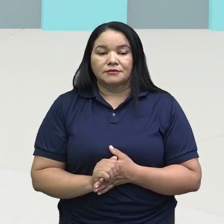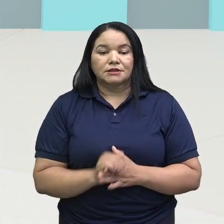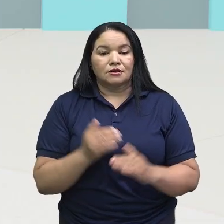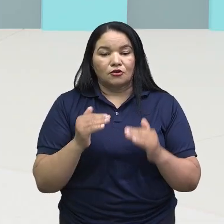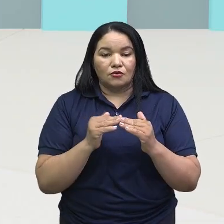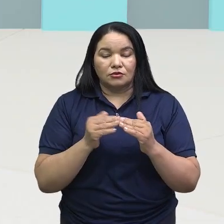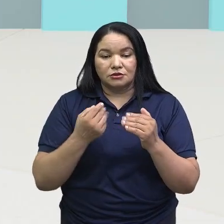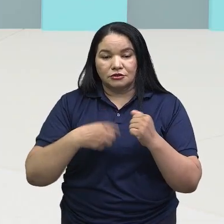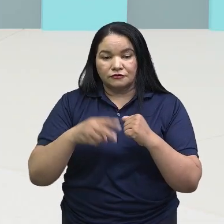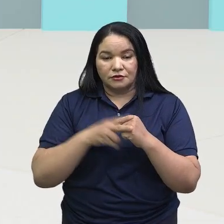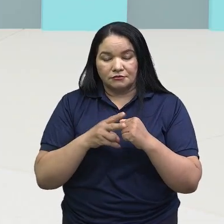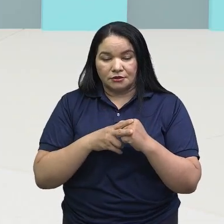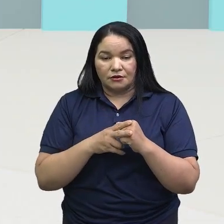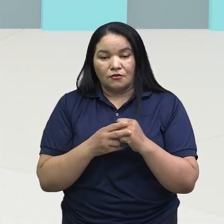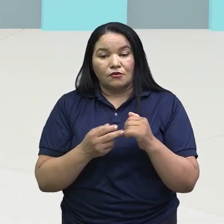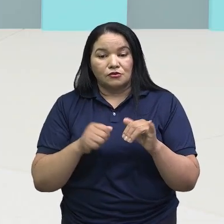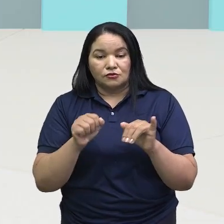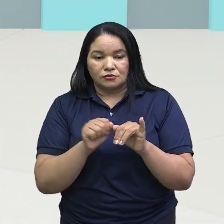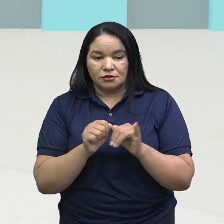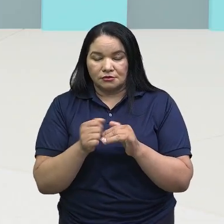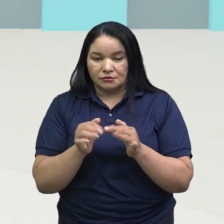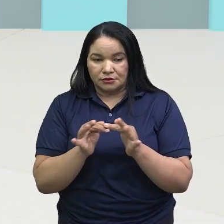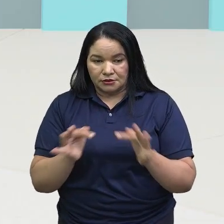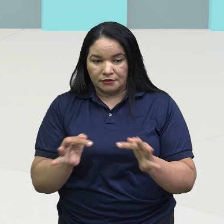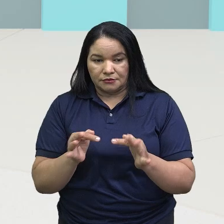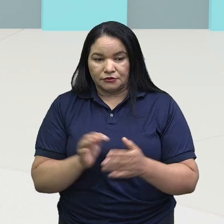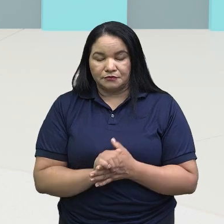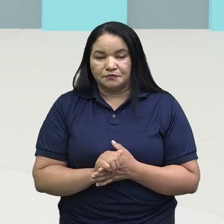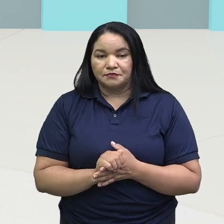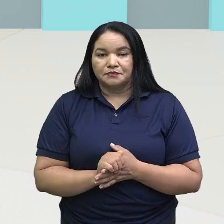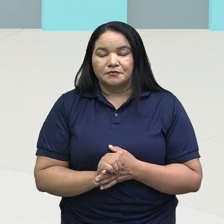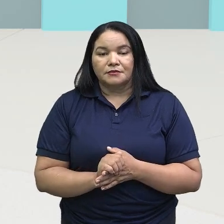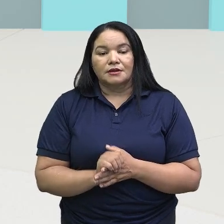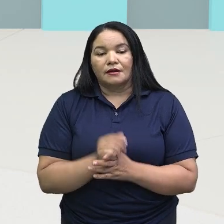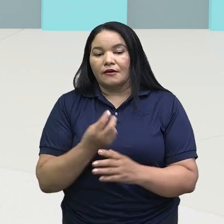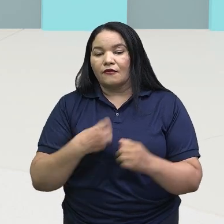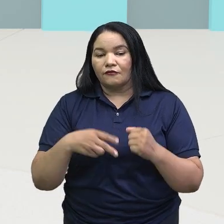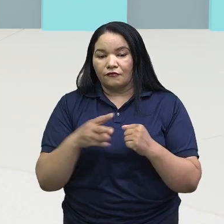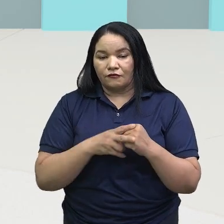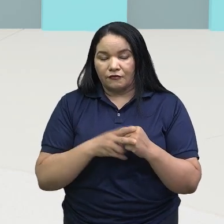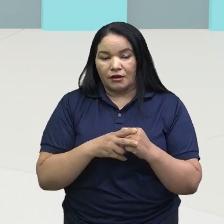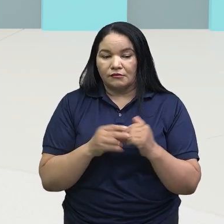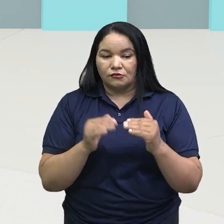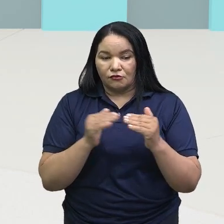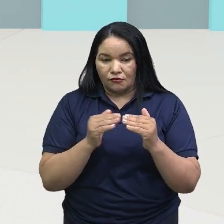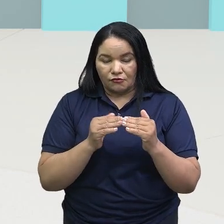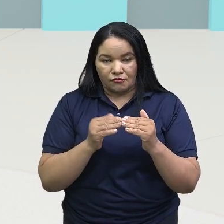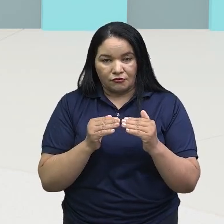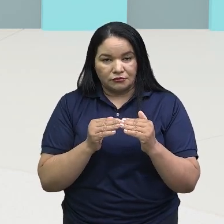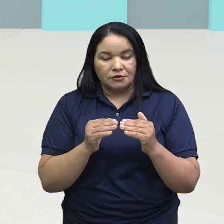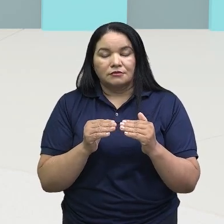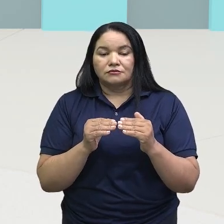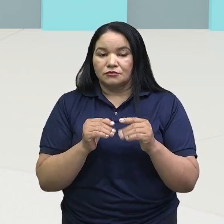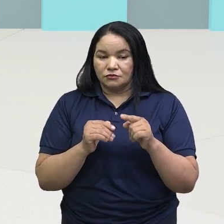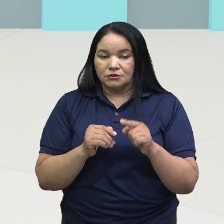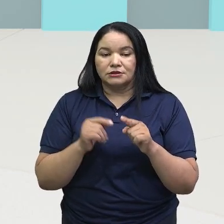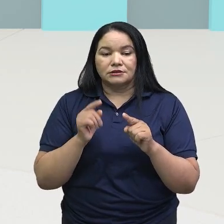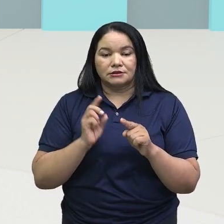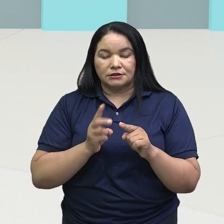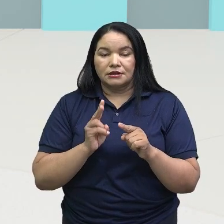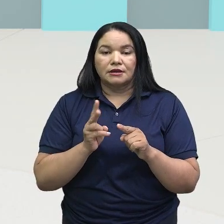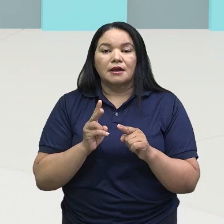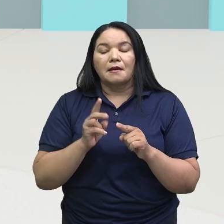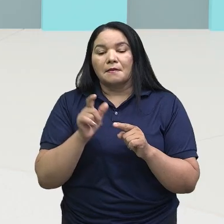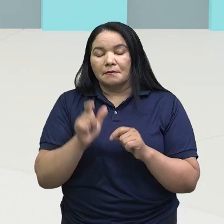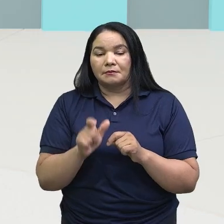Concordância verbal do sujeito simples, né? O sujeito simples, então, o verbo concordará com ele em número e em pessoa. O